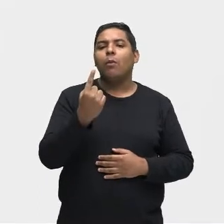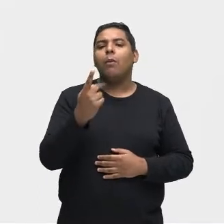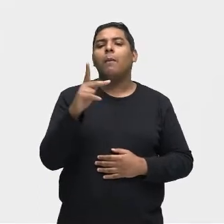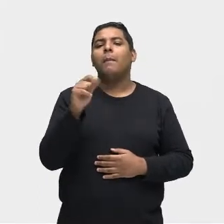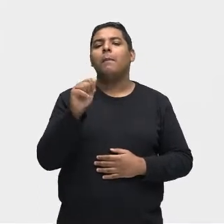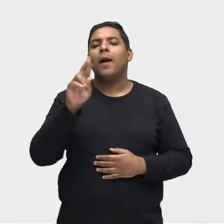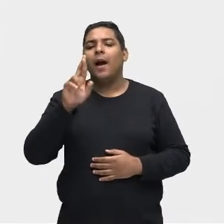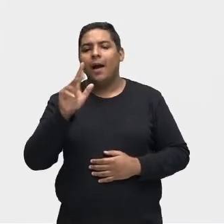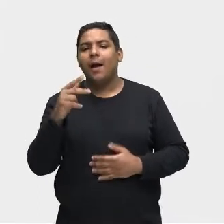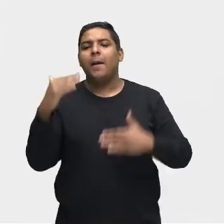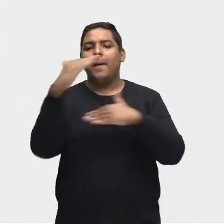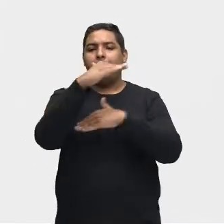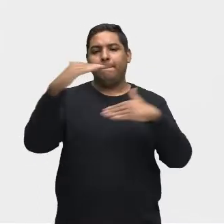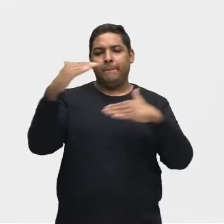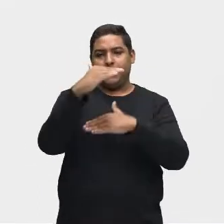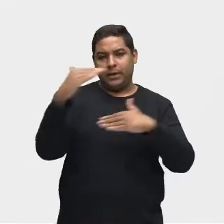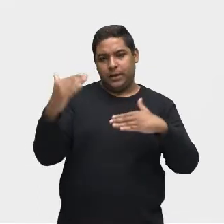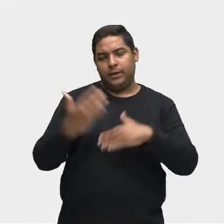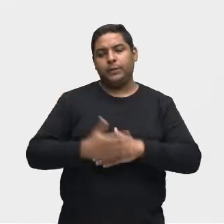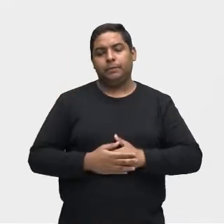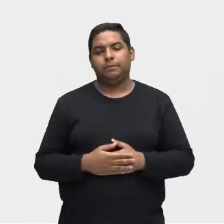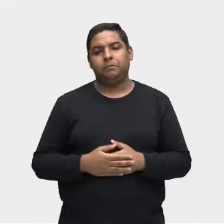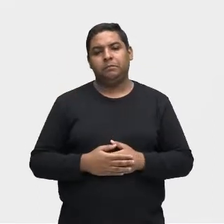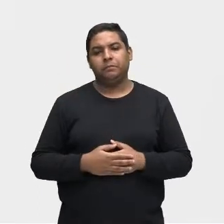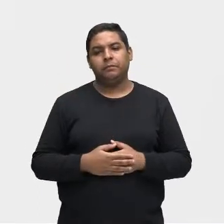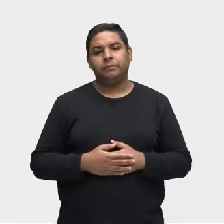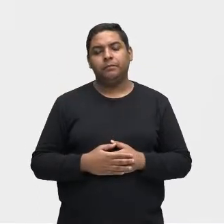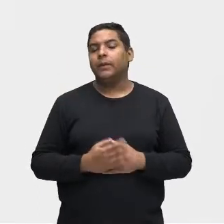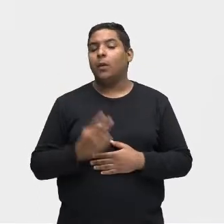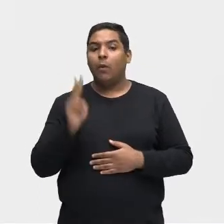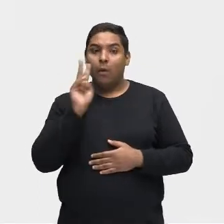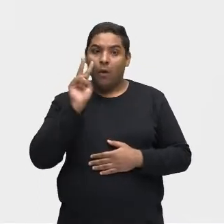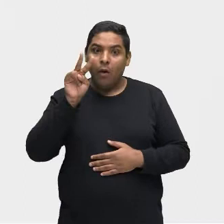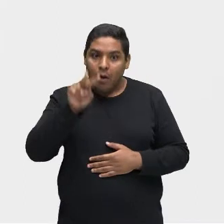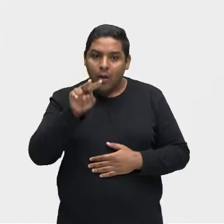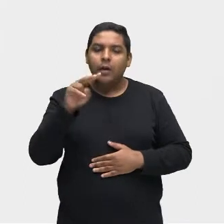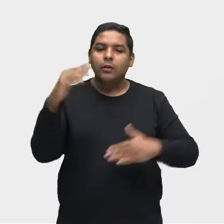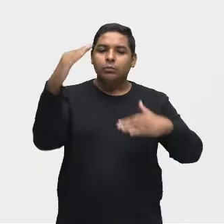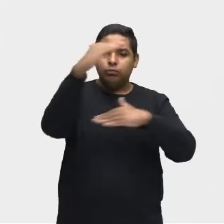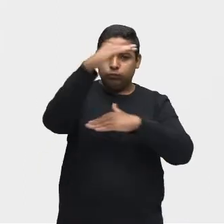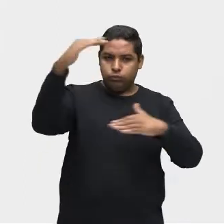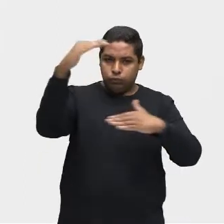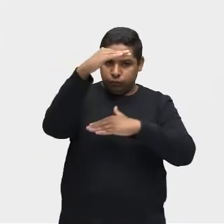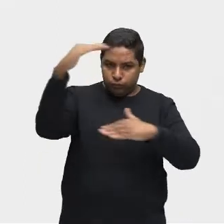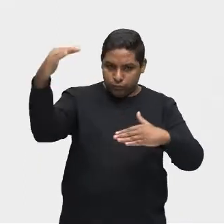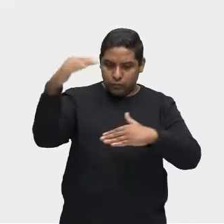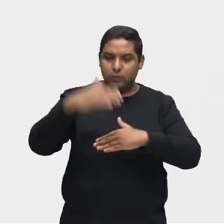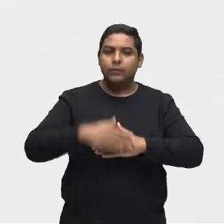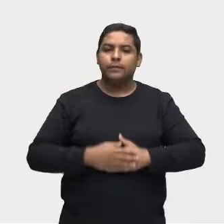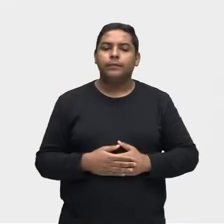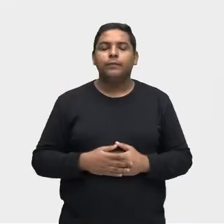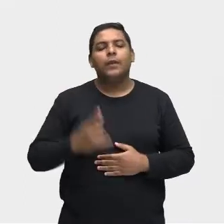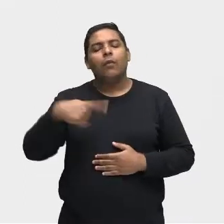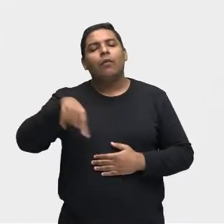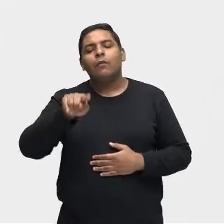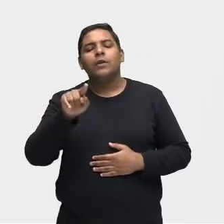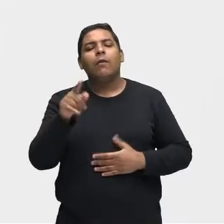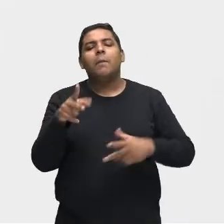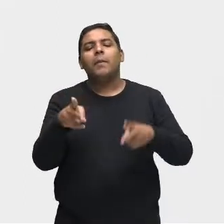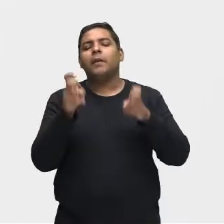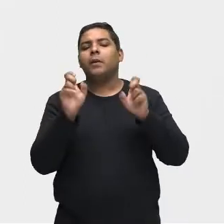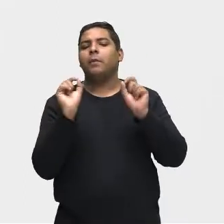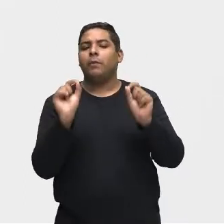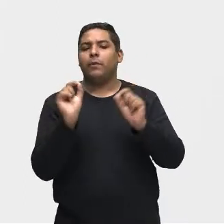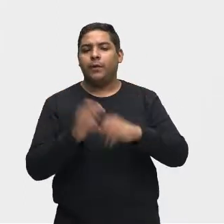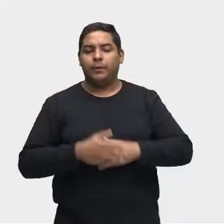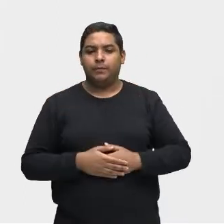paralelos. Então, automaticamente, olhando para esse par de lados paralelos, você vai olhar o quê agora?